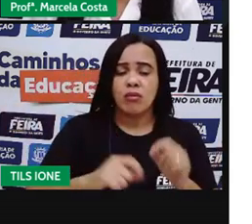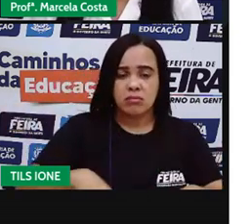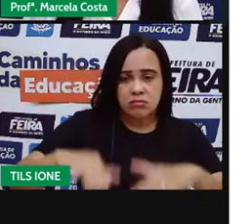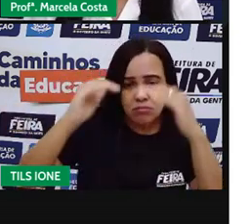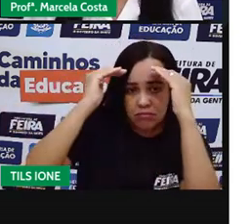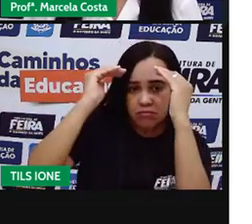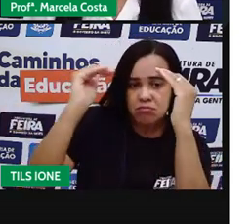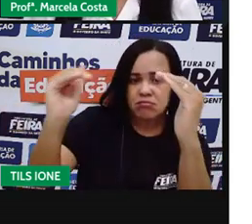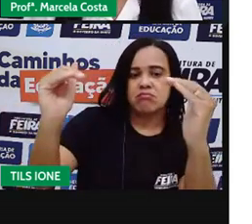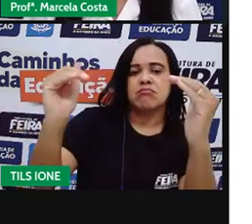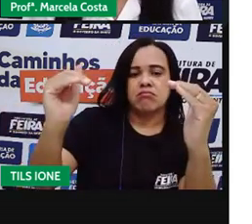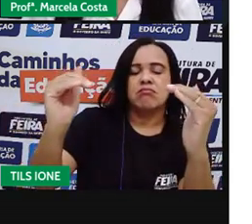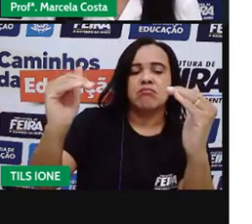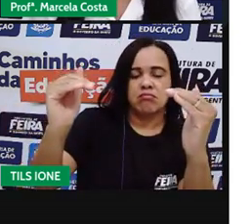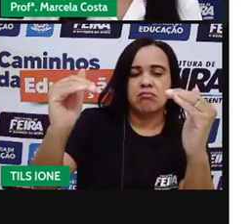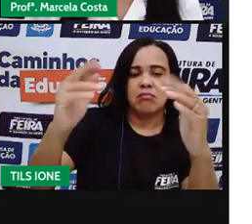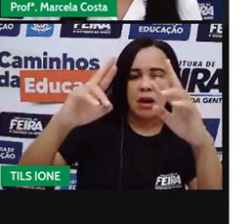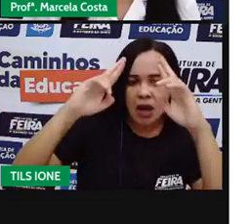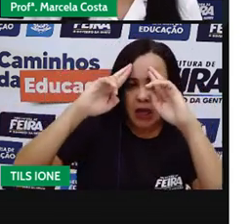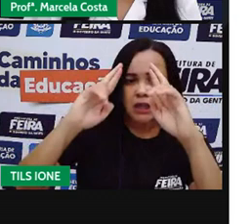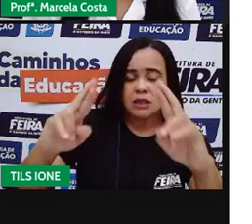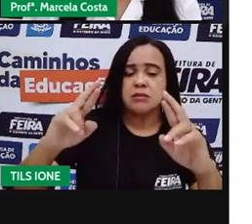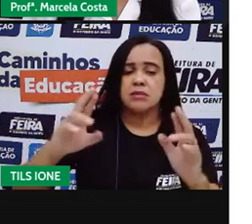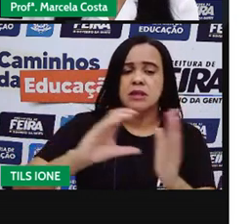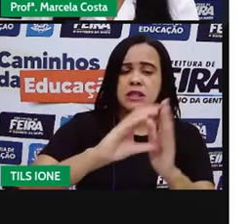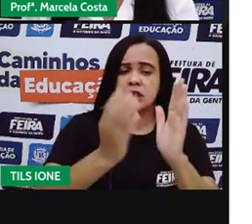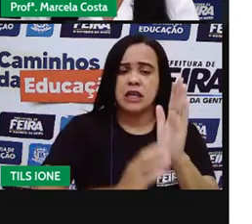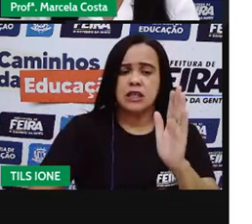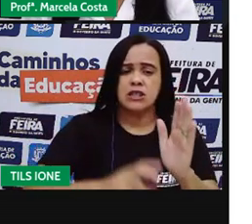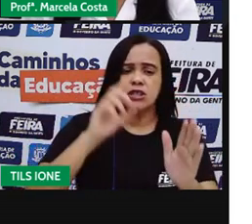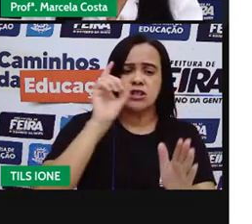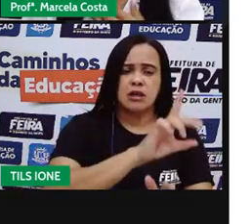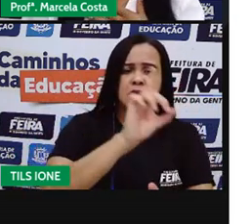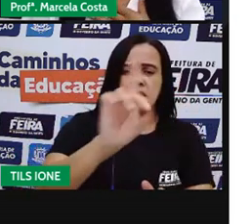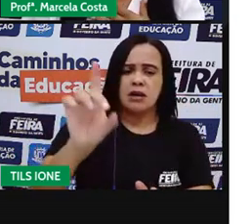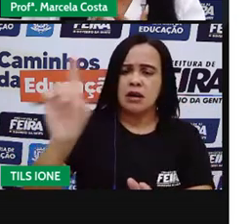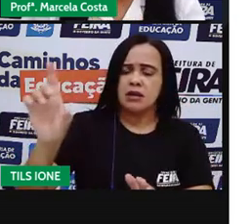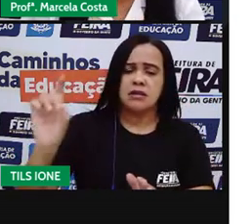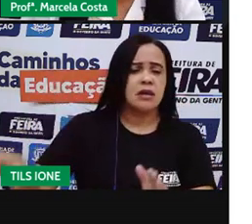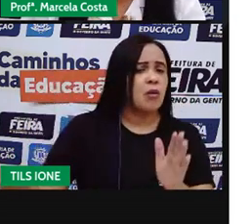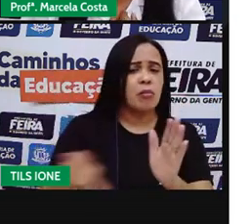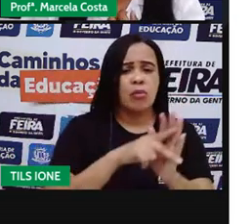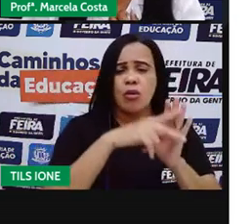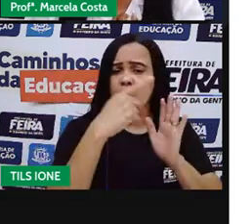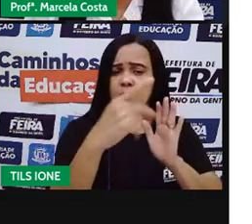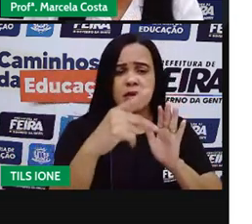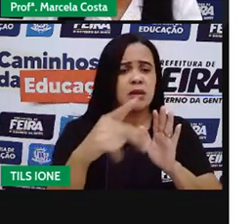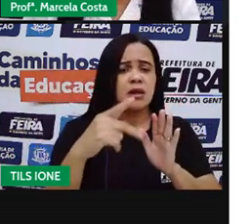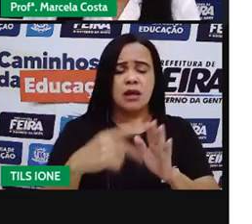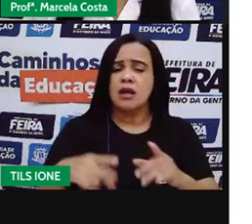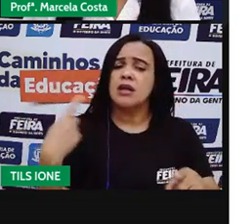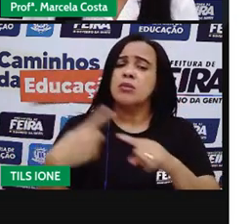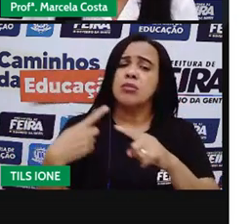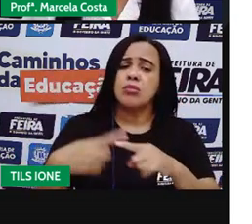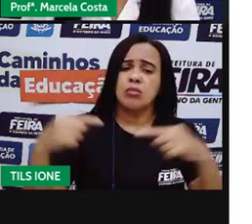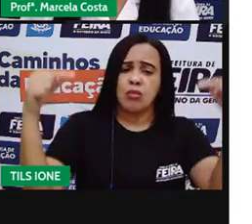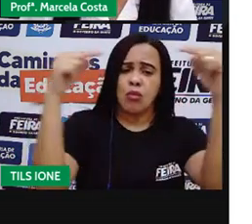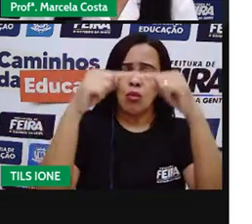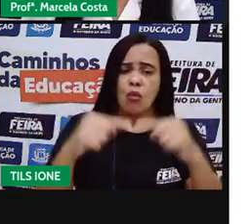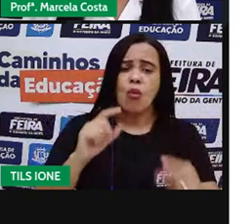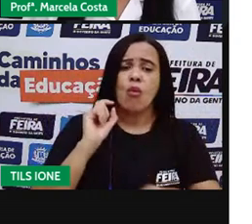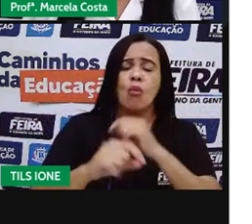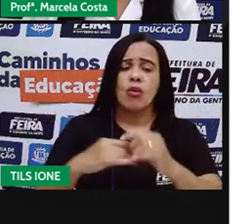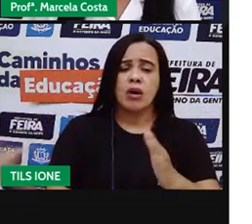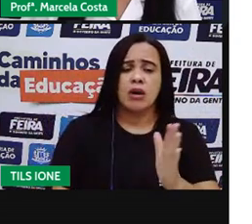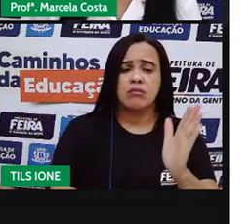respeitar as diferenças, porque as características que os tornam diferentes é o que compõe a identidade dessa pessoa,